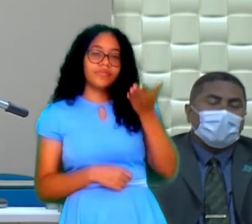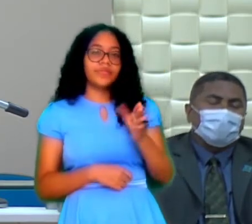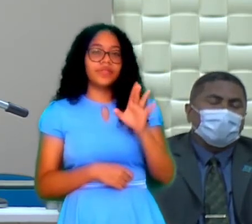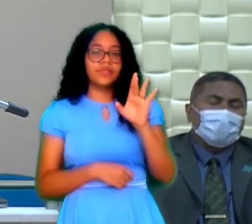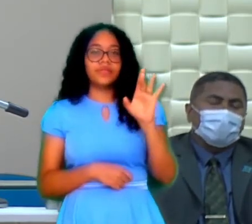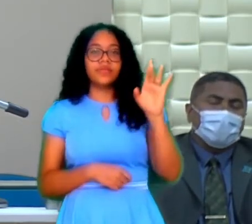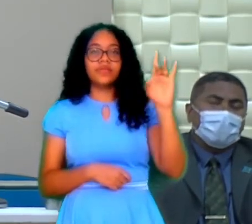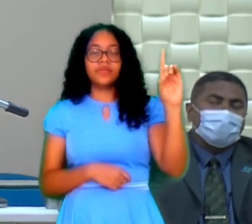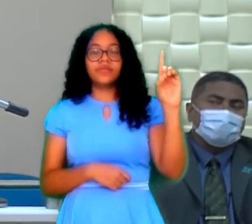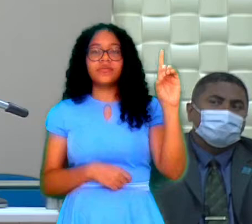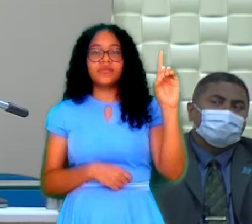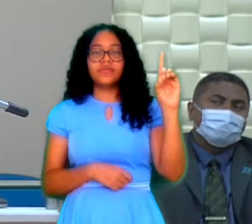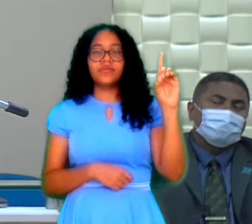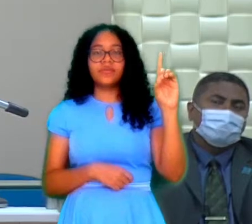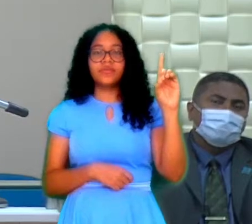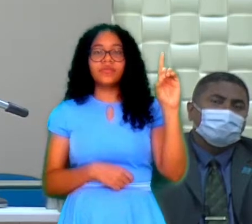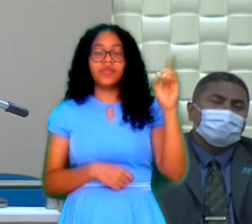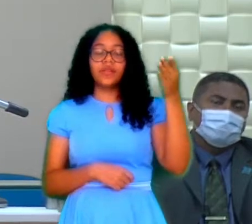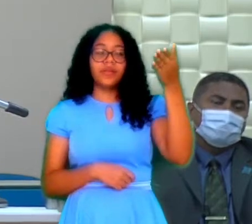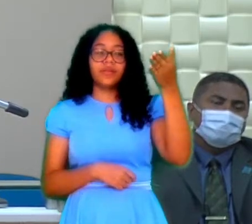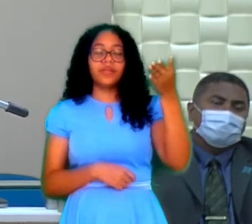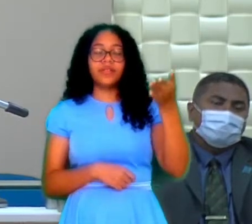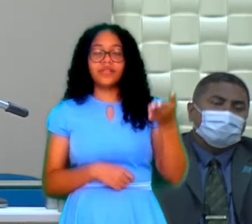na sua presença